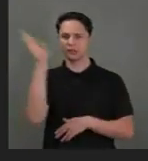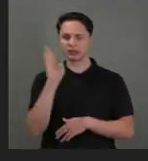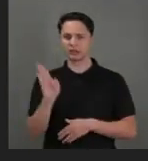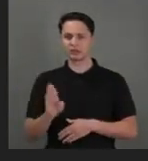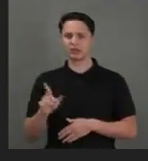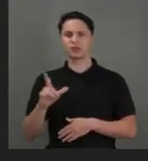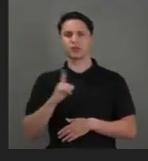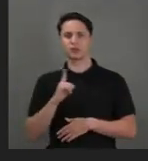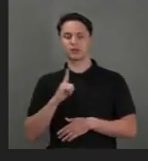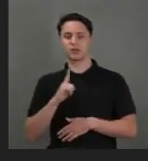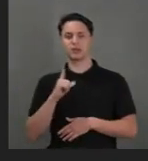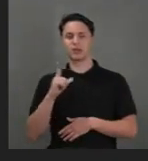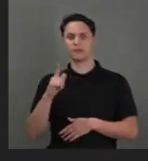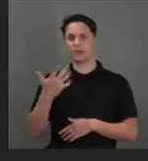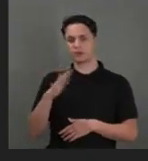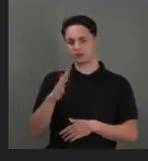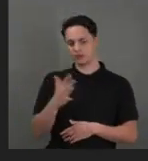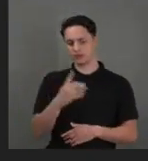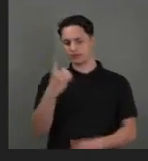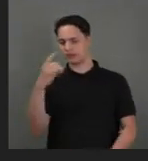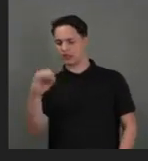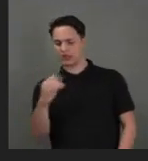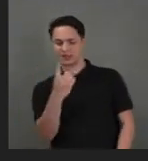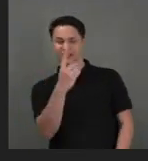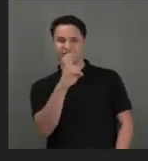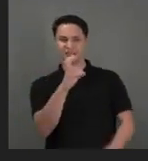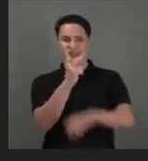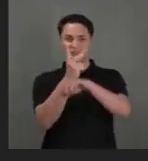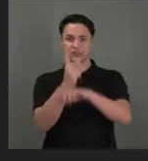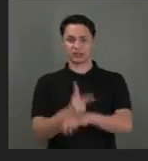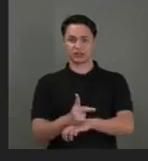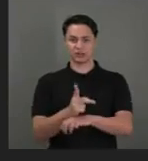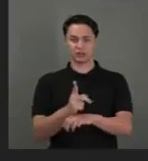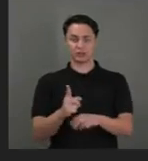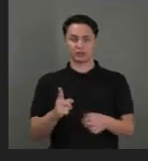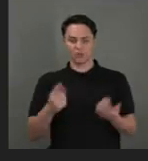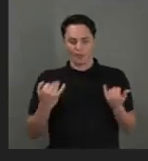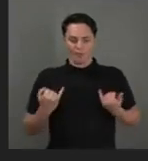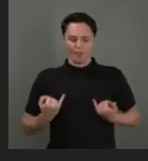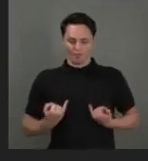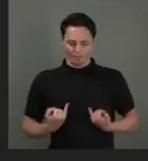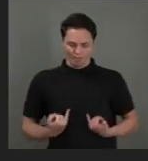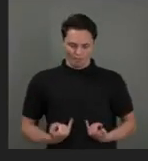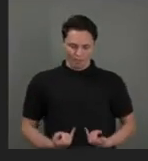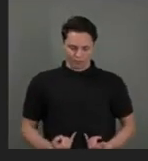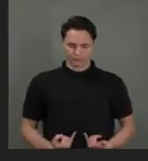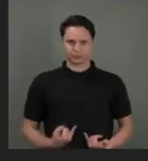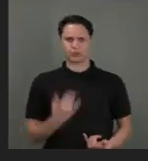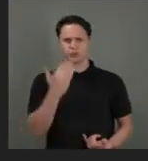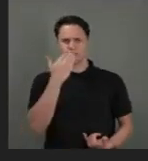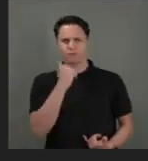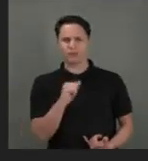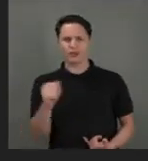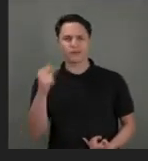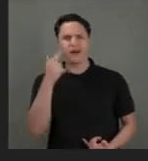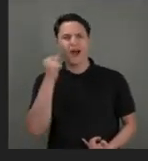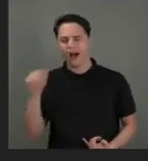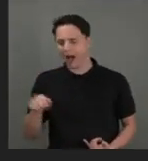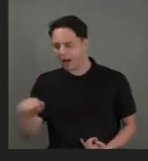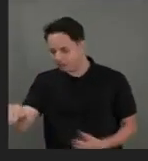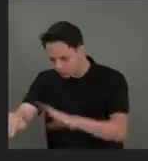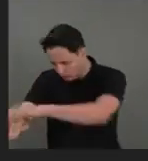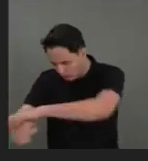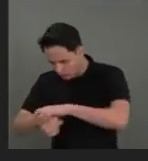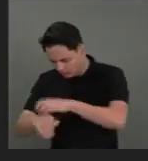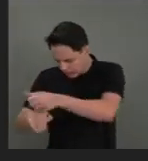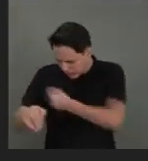pesando entre 10 e 15 quilos a menos, comendo rato, deixando tudo para trás a sua história,